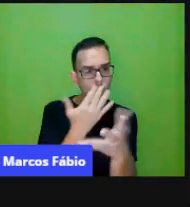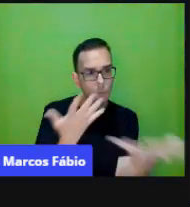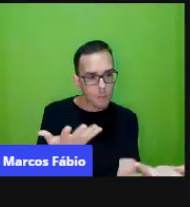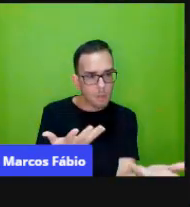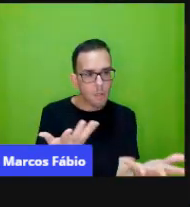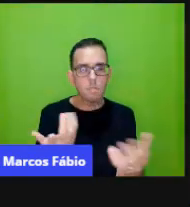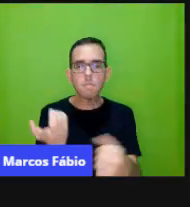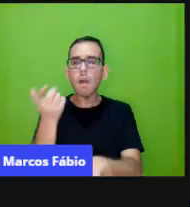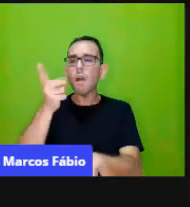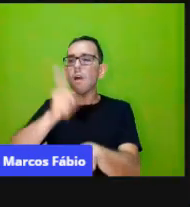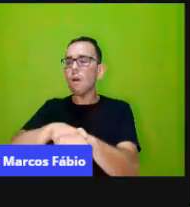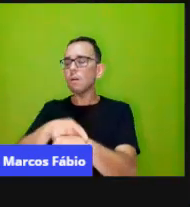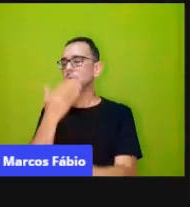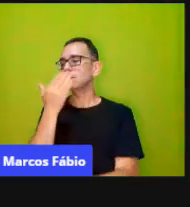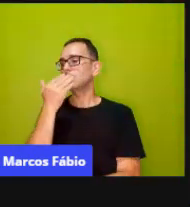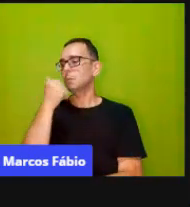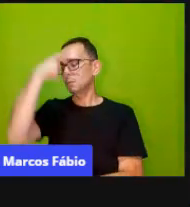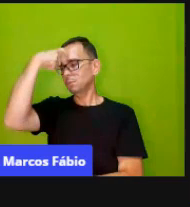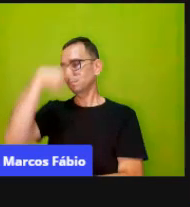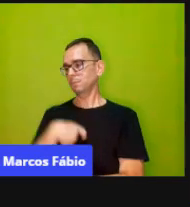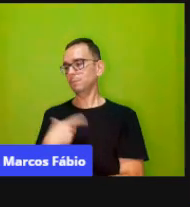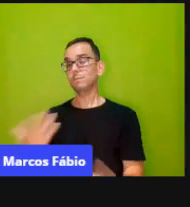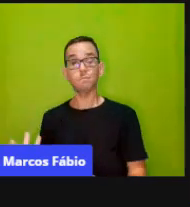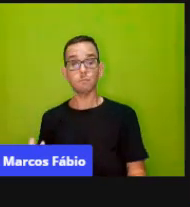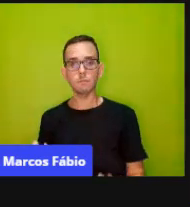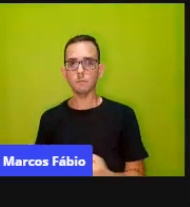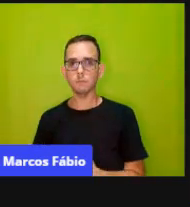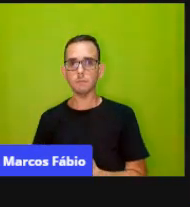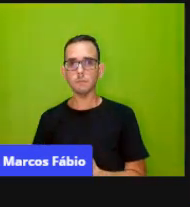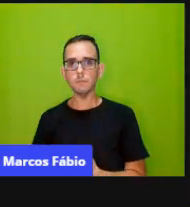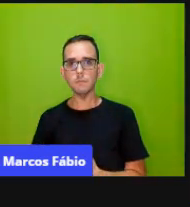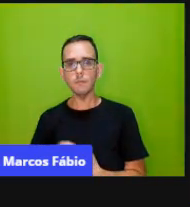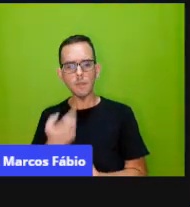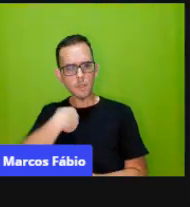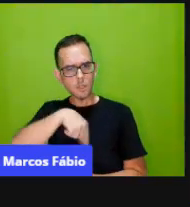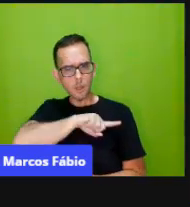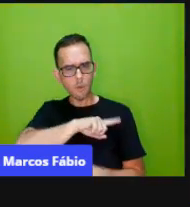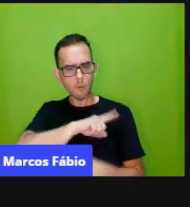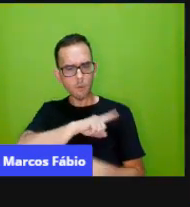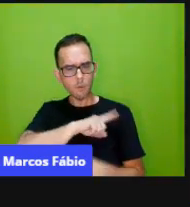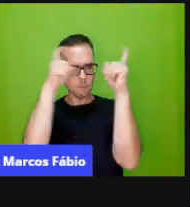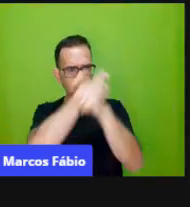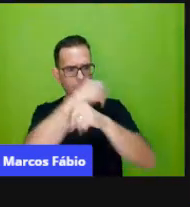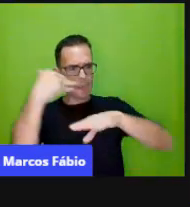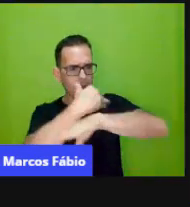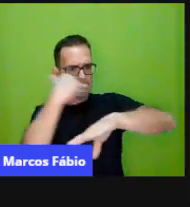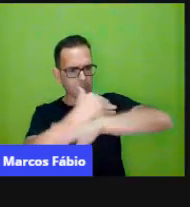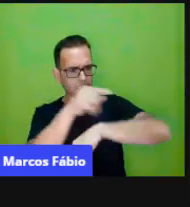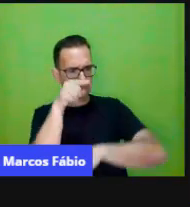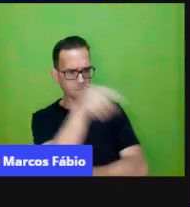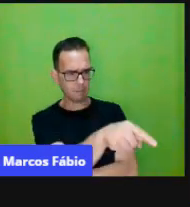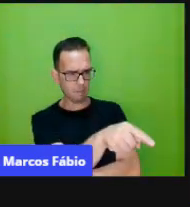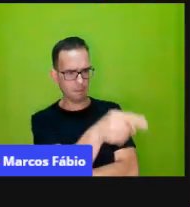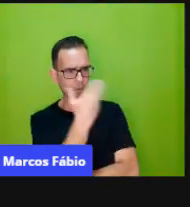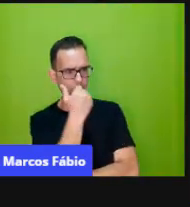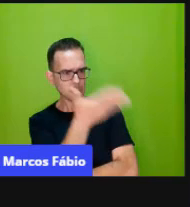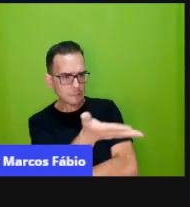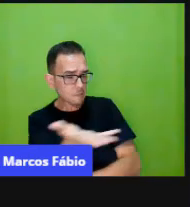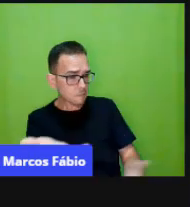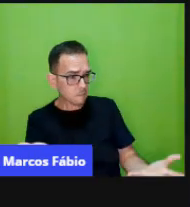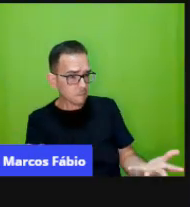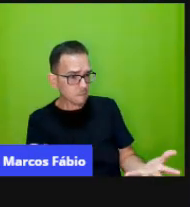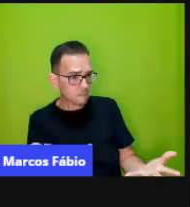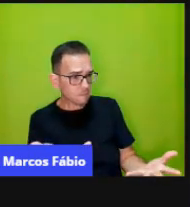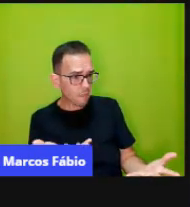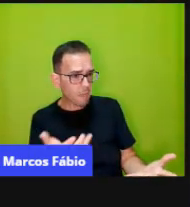da ingestão da comida. Então, a gente dificultar o acesso desse alimento